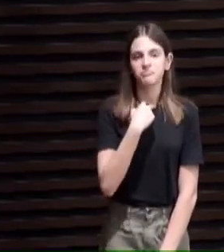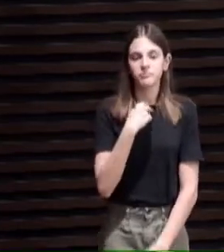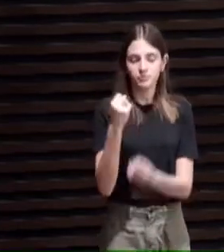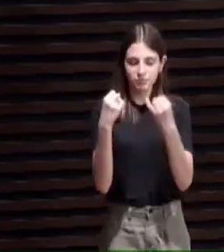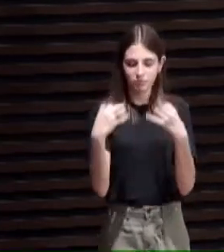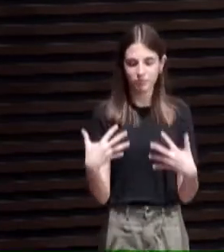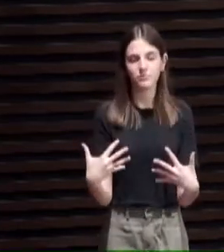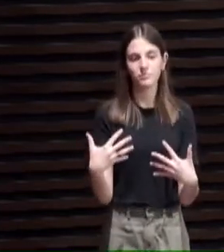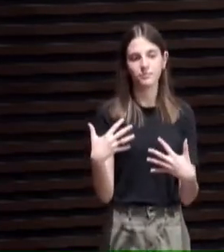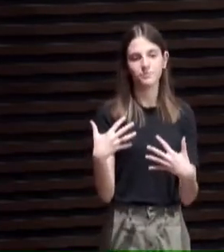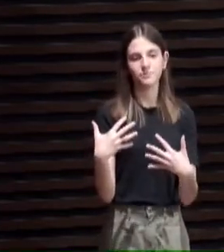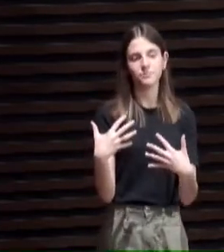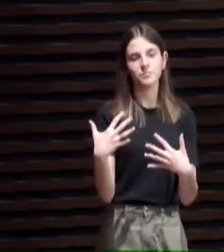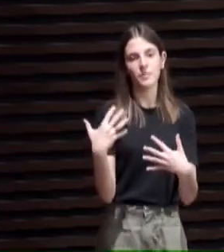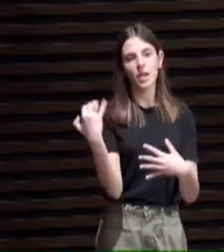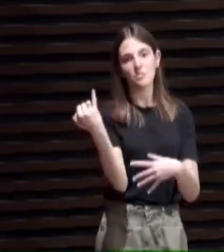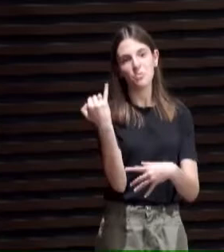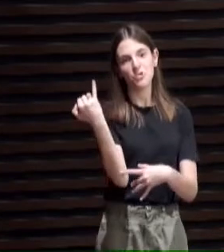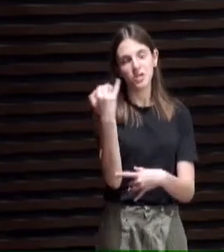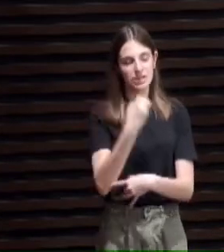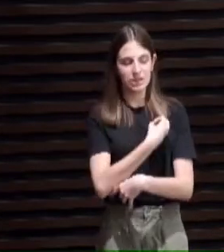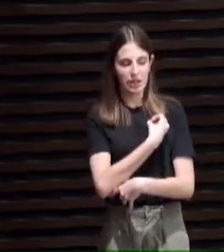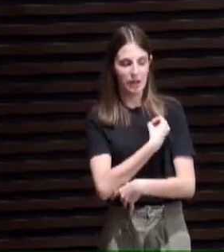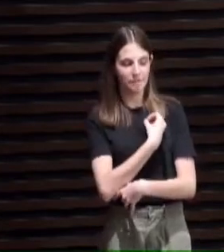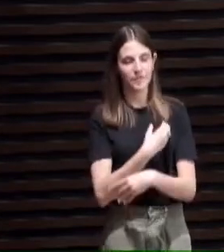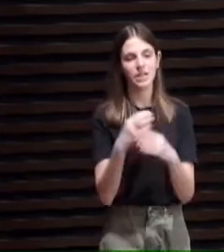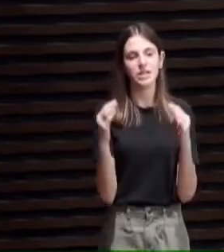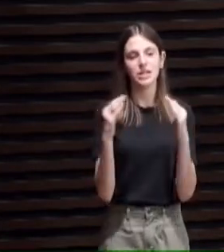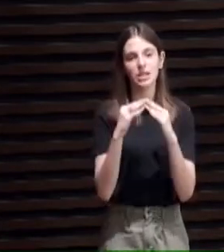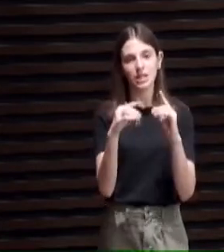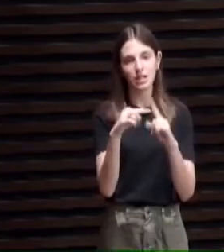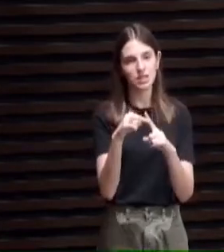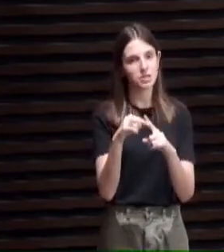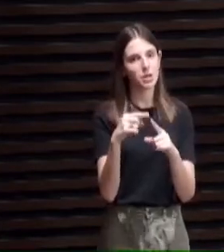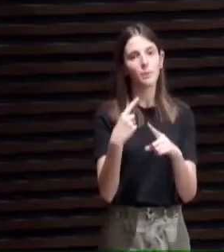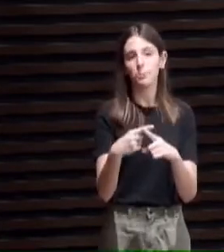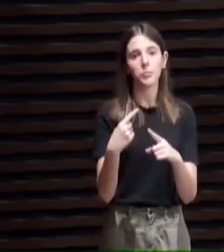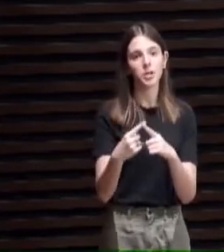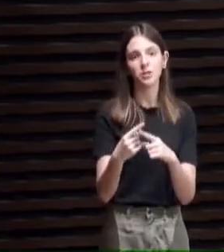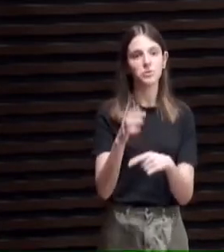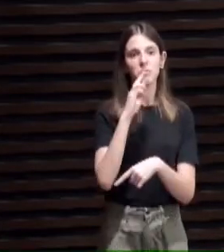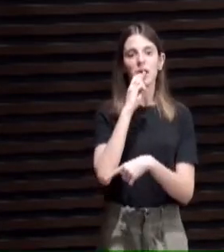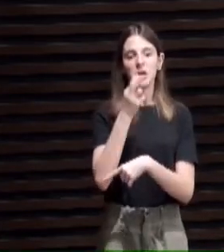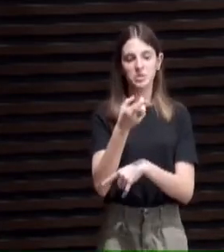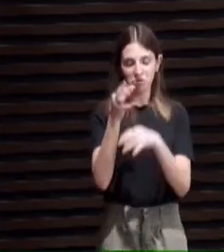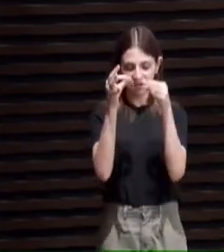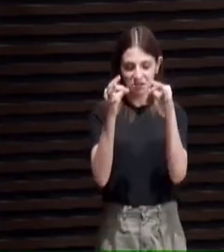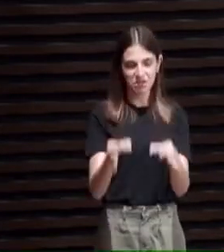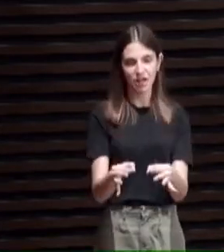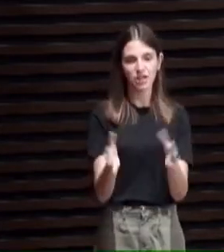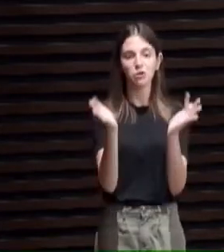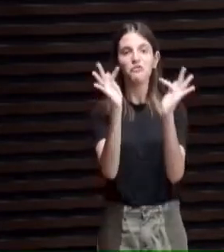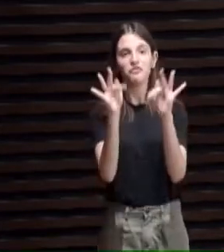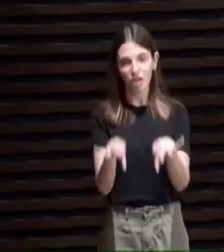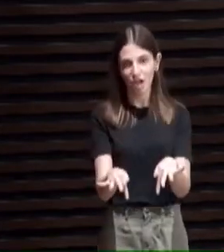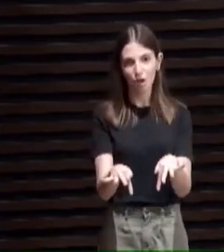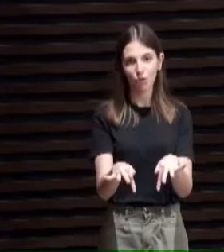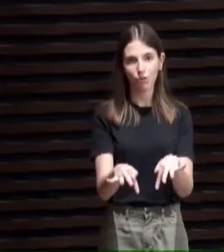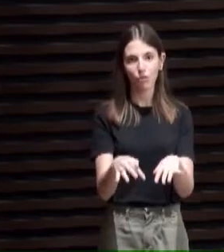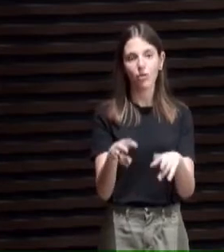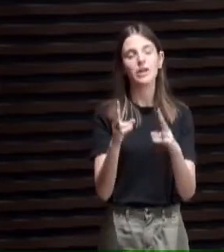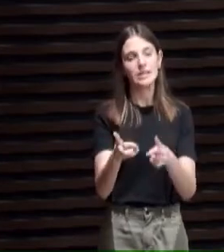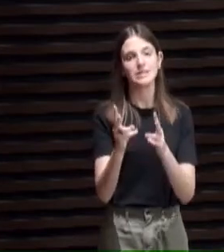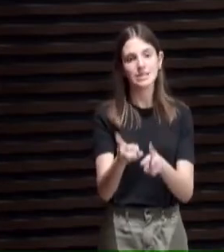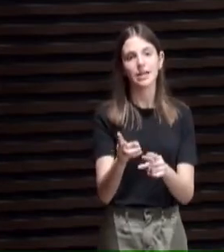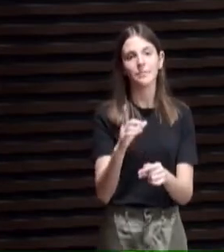importante na vida da igreja, porque ela não é uma explicação ponto final, ela não é uma última palavra, ela é sempre uma penúltima